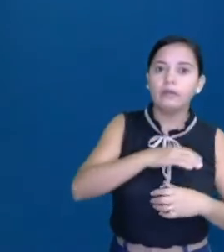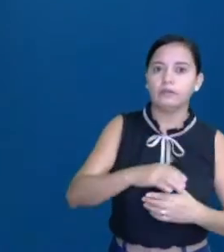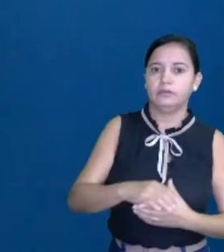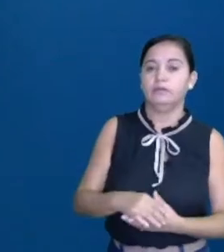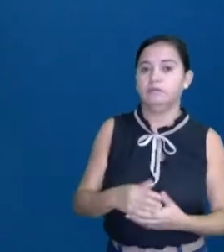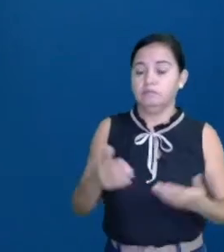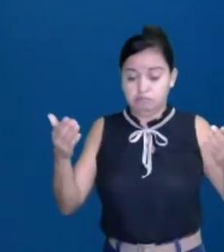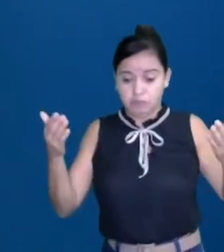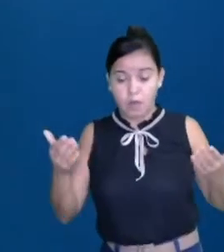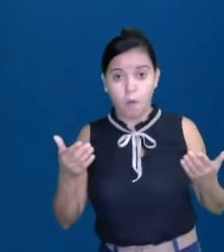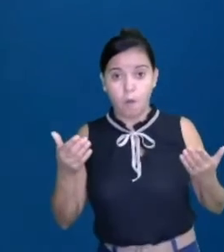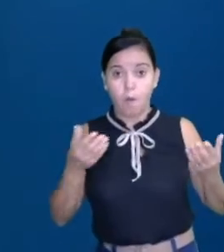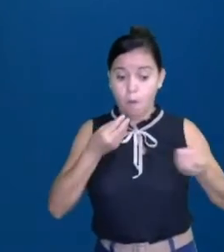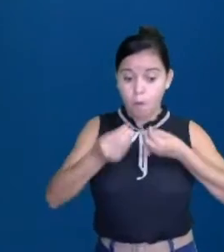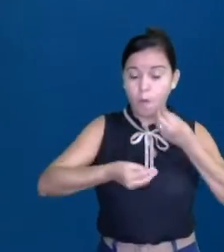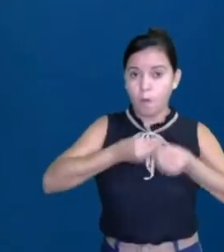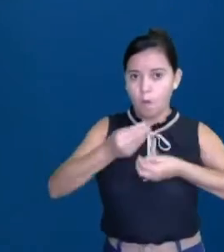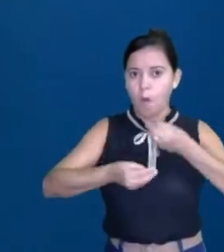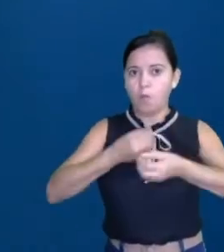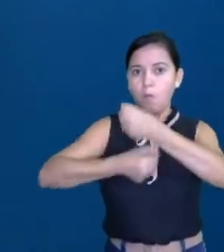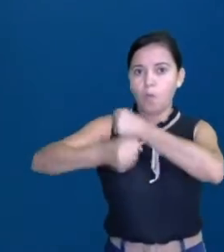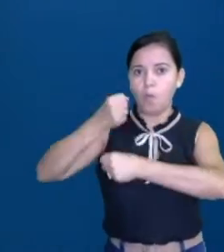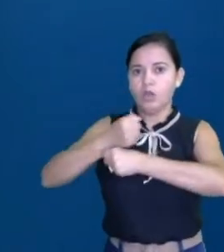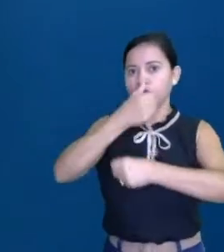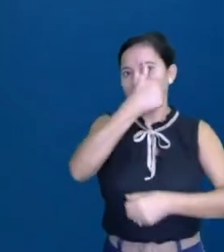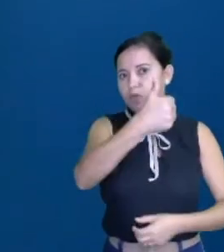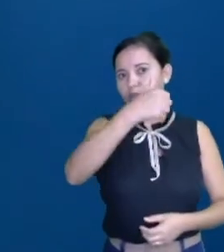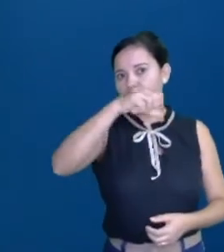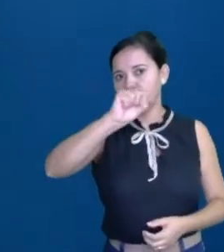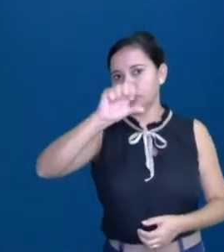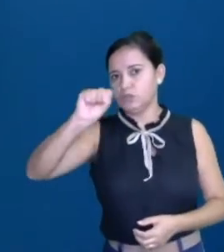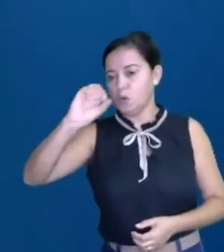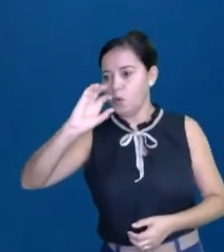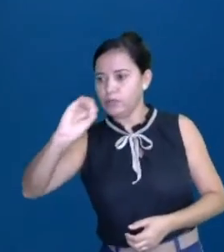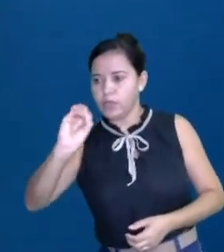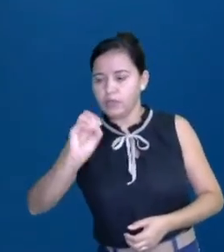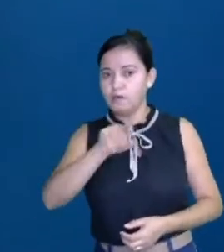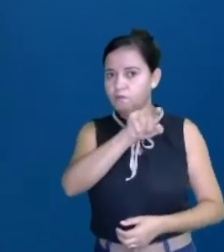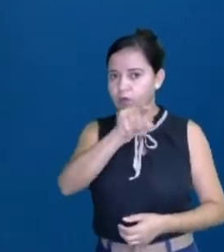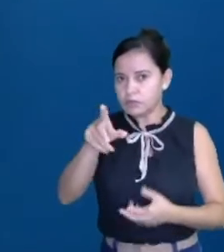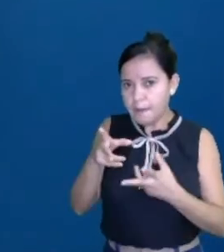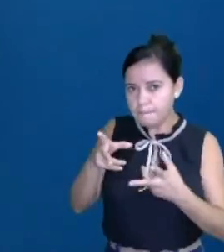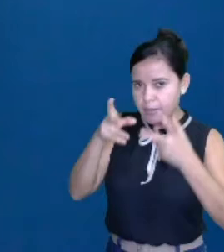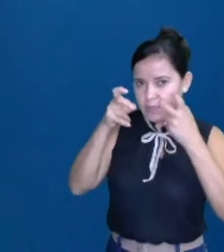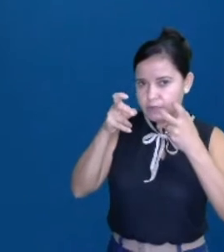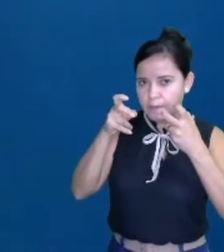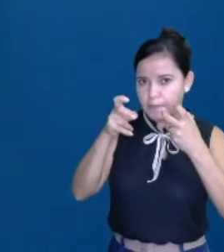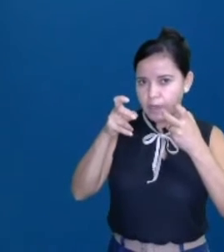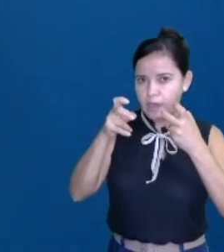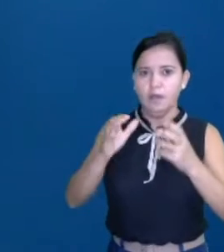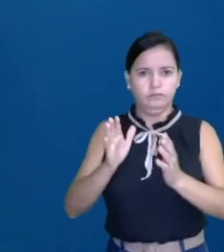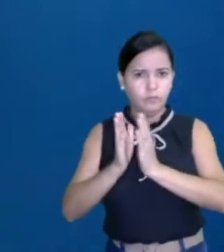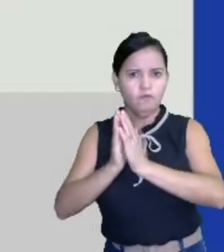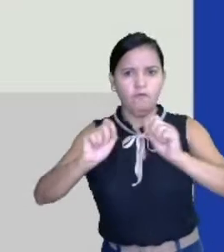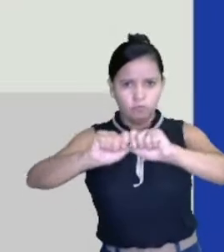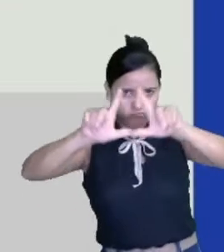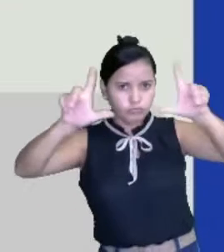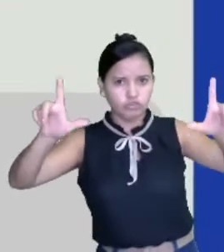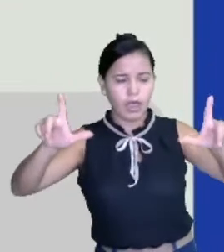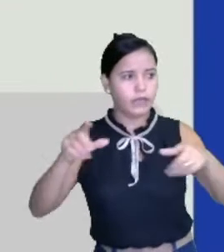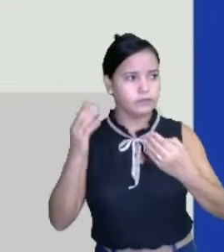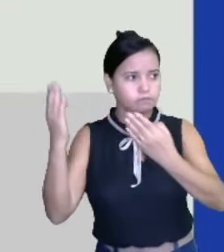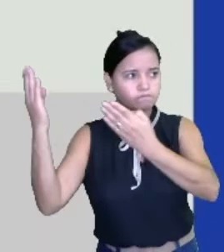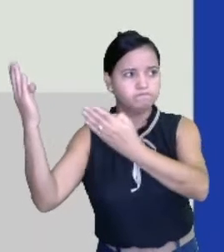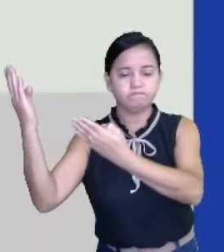quando foi feito esse levantamento em 1980. Como você já percebe claramente, se você parar para analisar, aumenta essa imagem aí, produção, só para eles